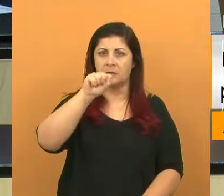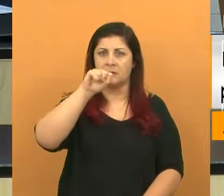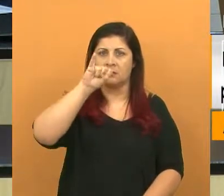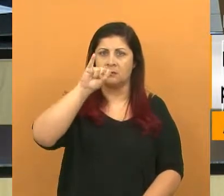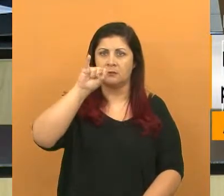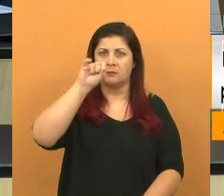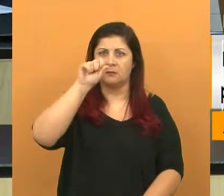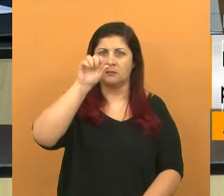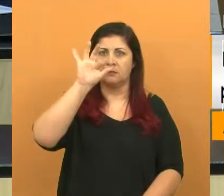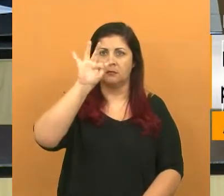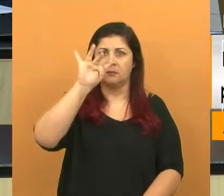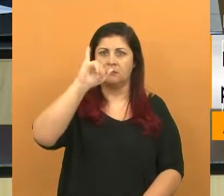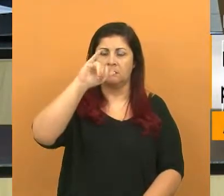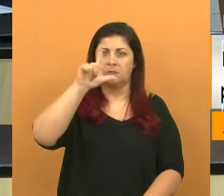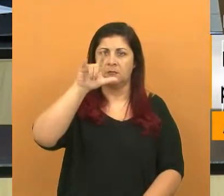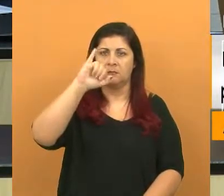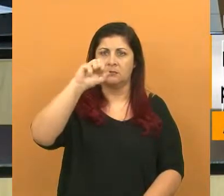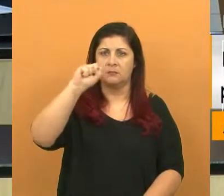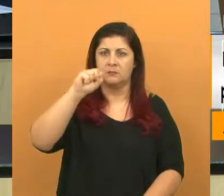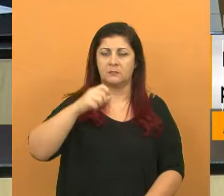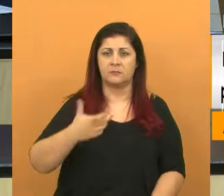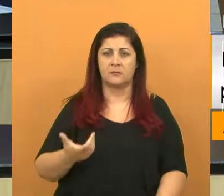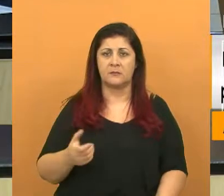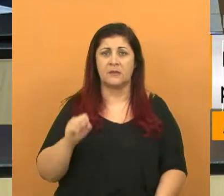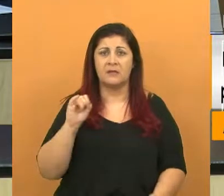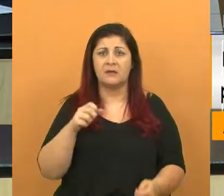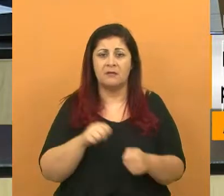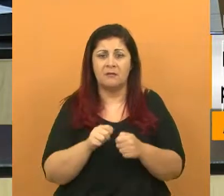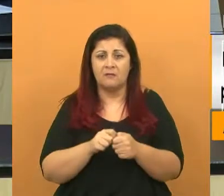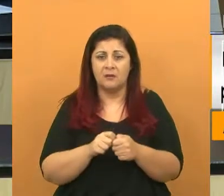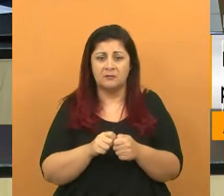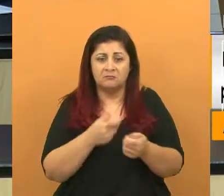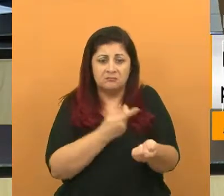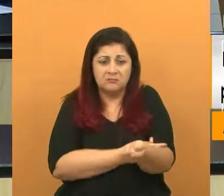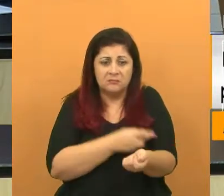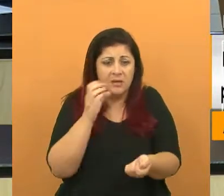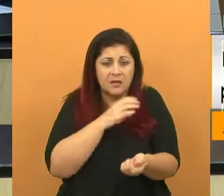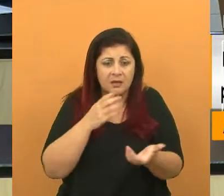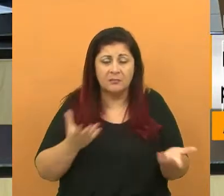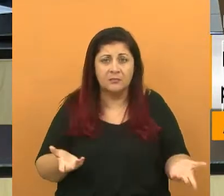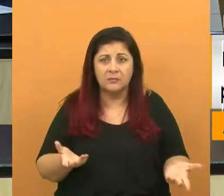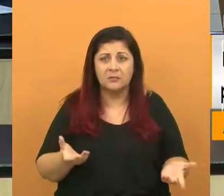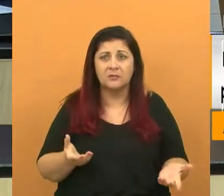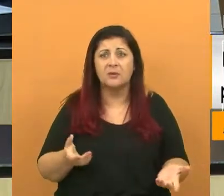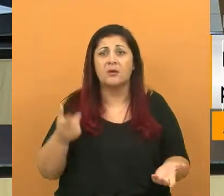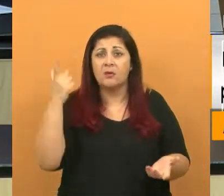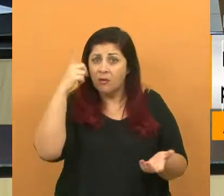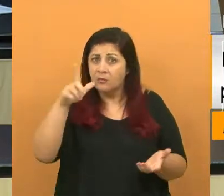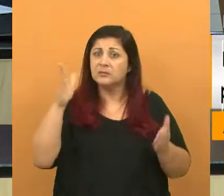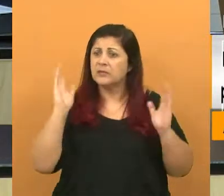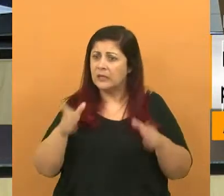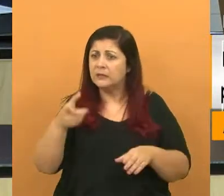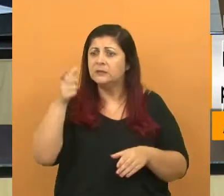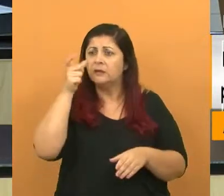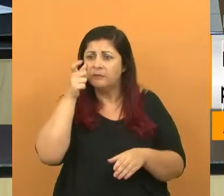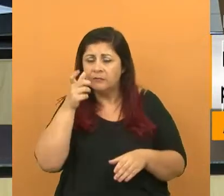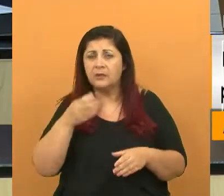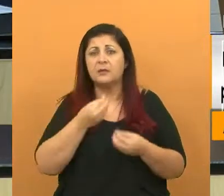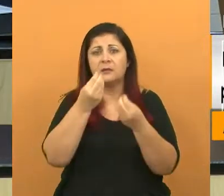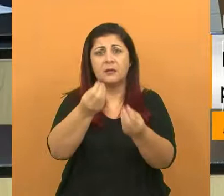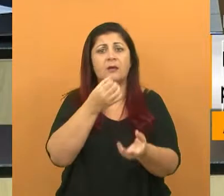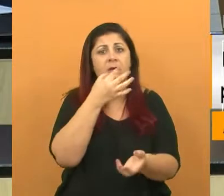a 28%. Que um simples teste rápido feito numa ação como essa, a gente pode diagnosticar